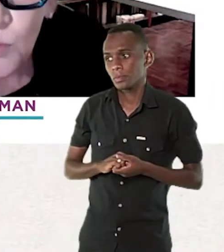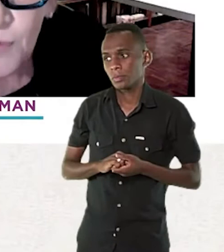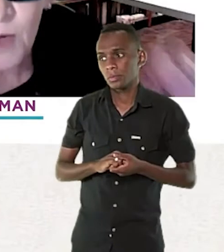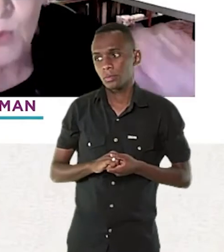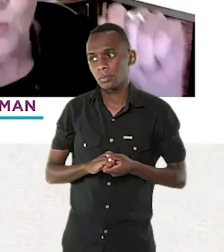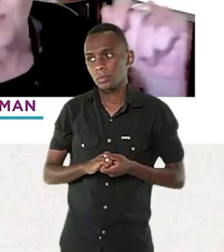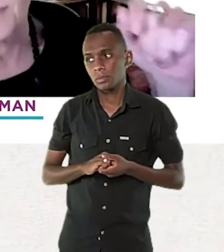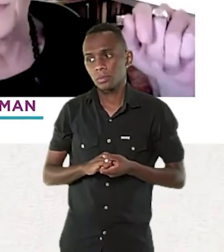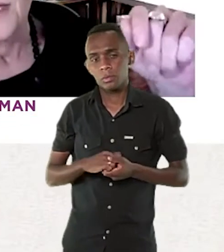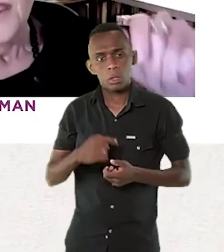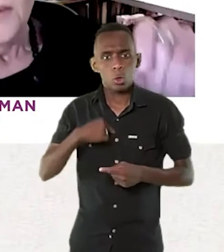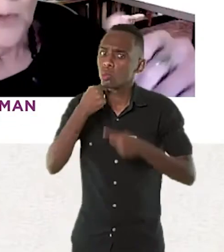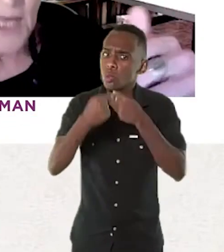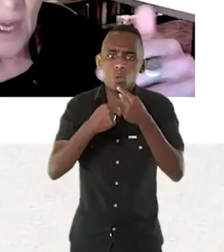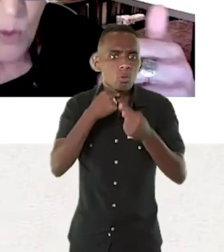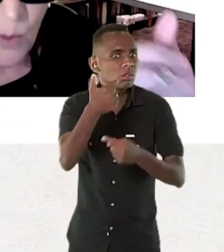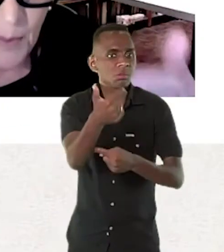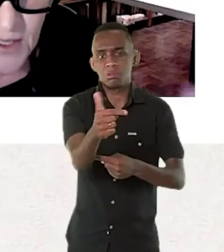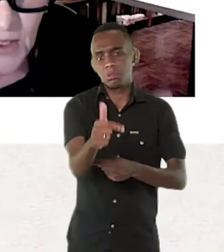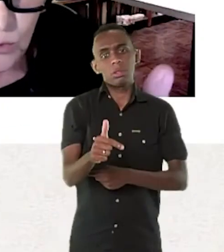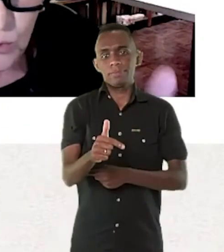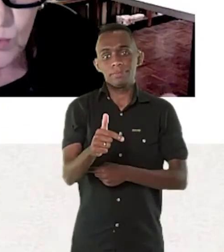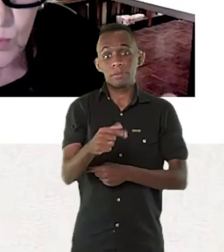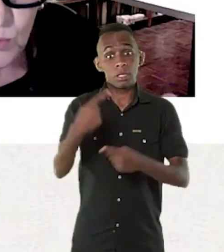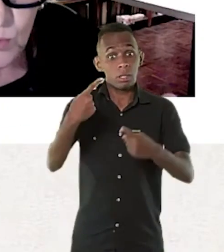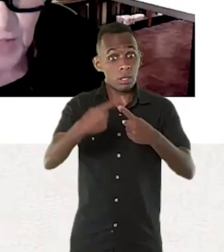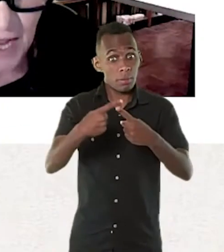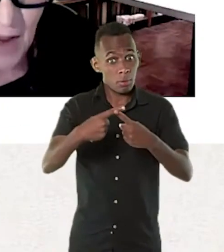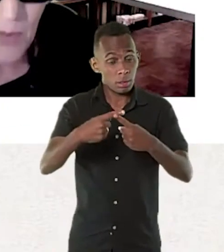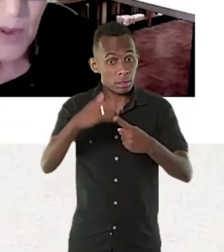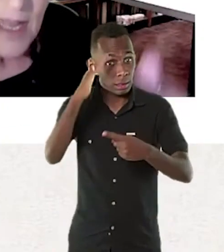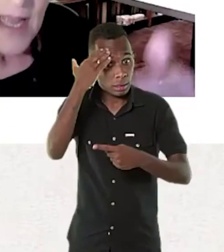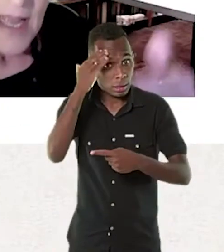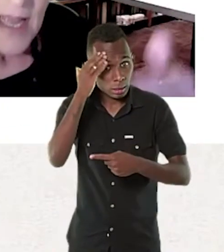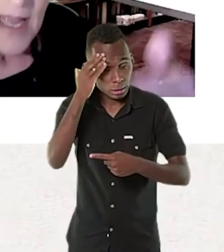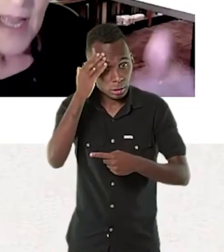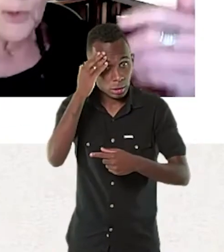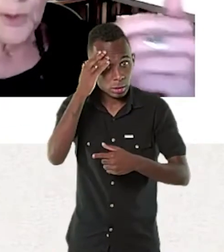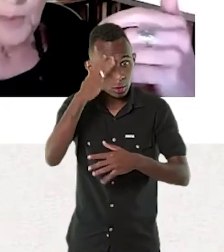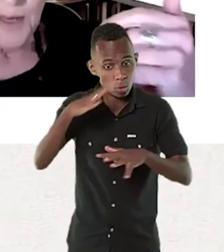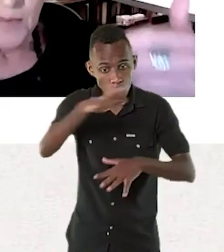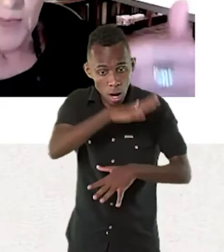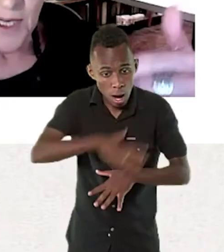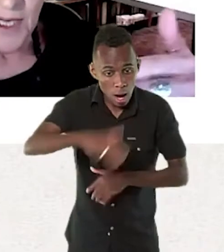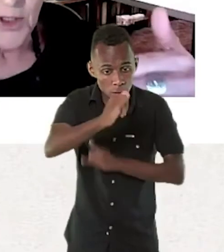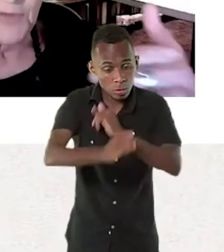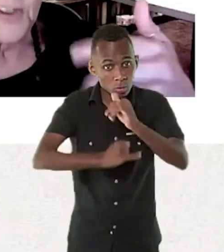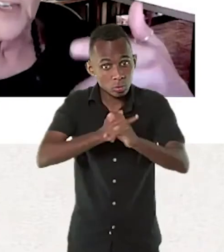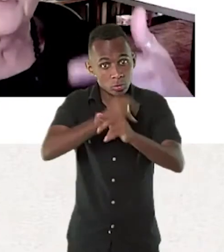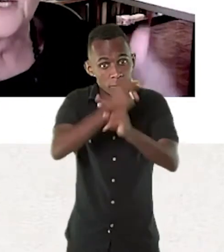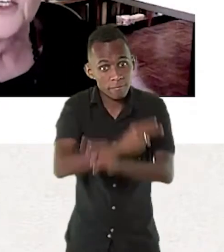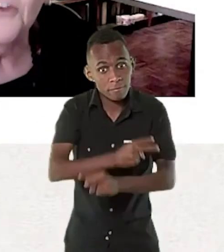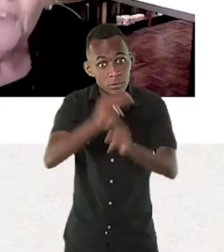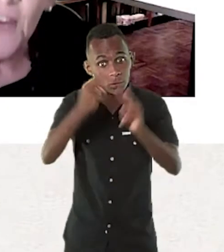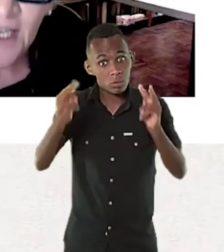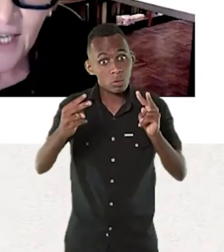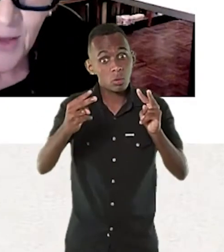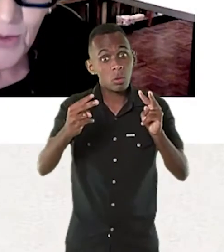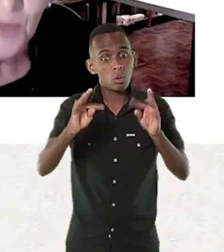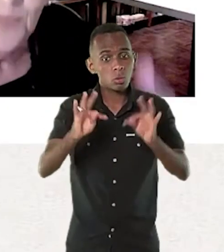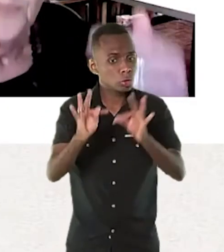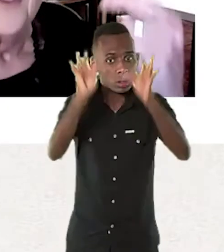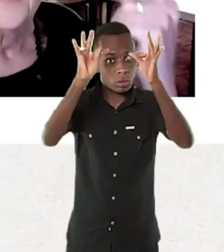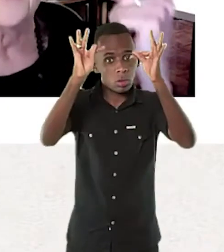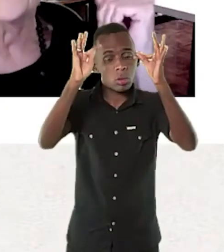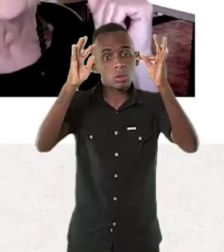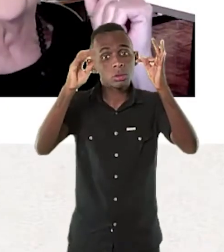Eu não tenho dúvida alguma, porque a compreensão do mundo digital, ela nos permite fazer frente a